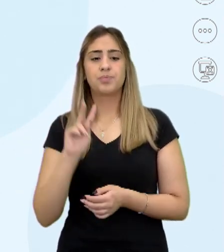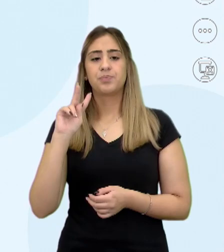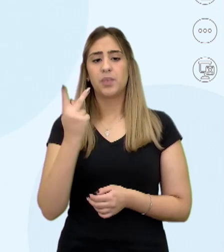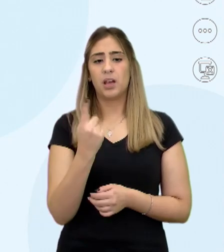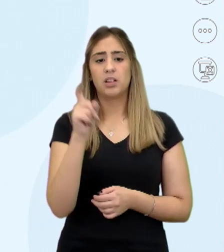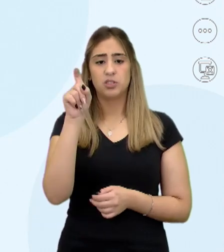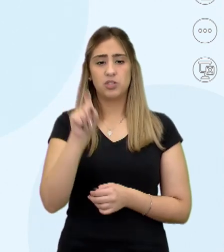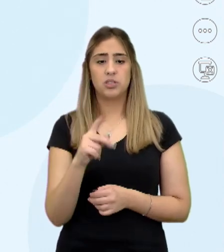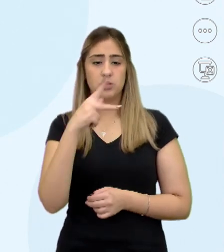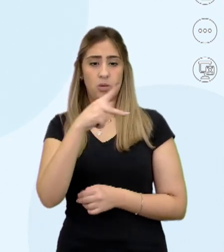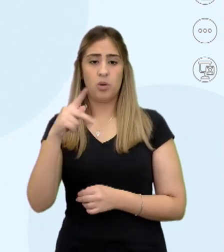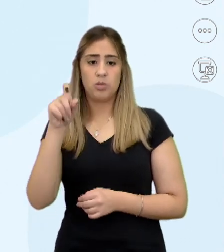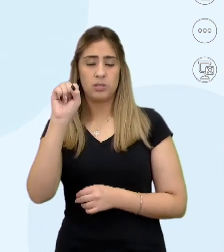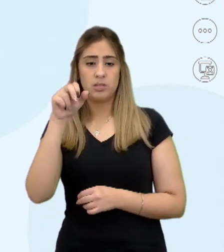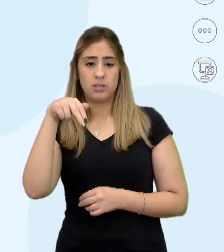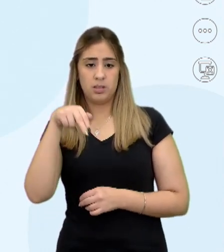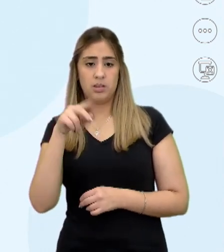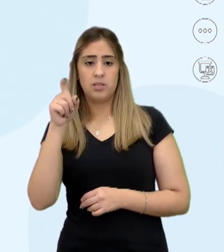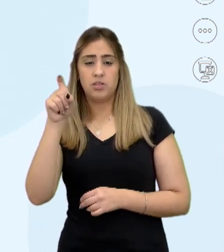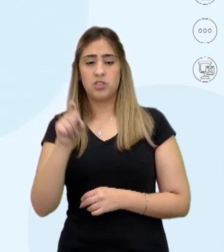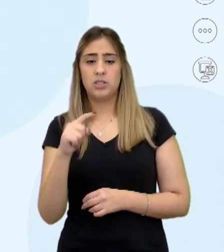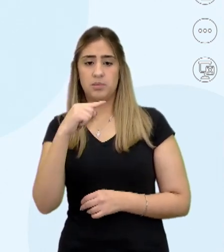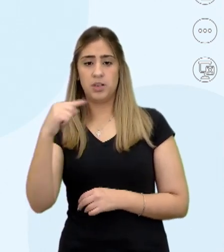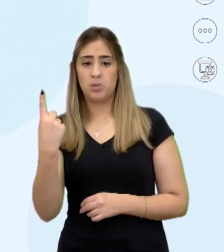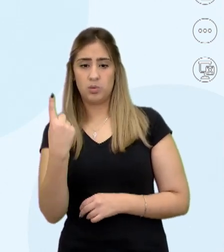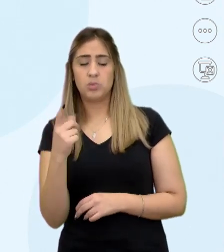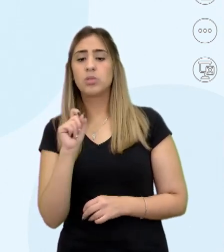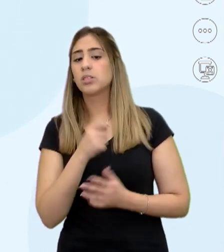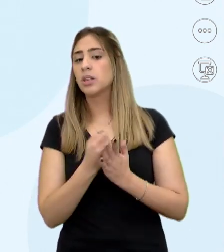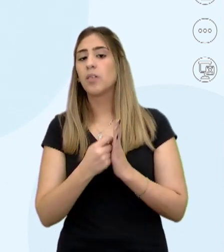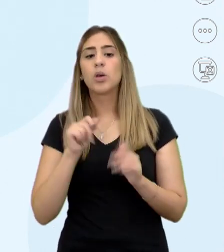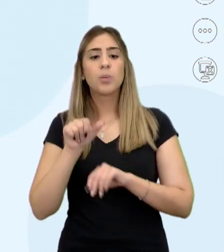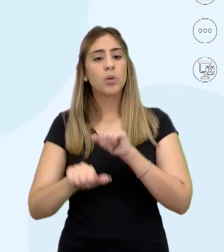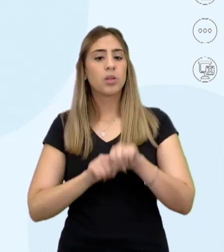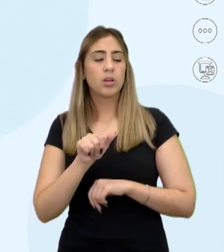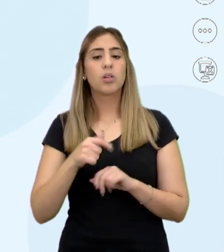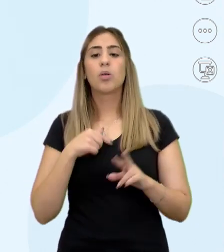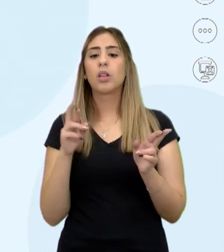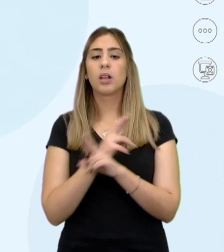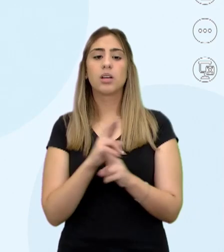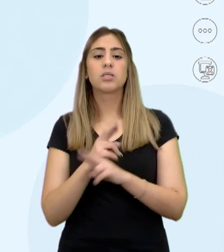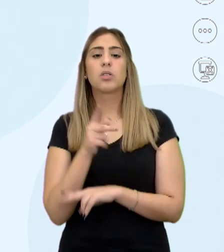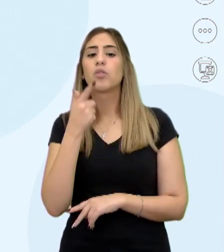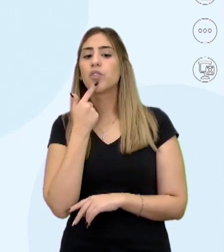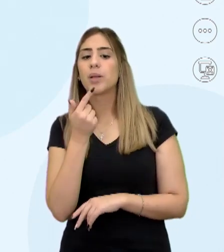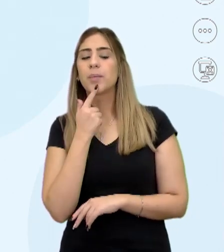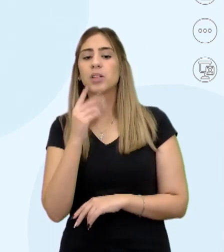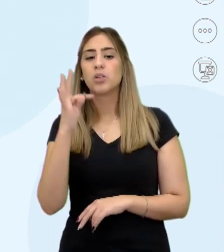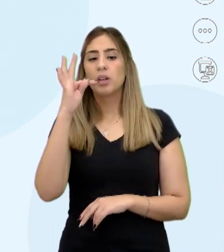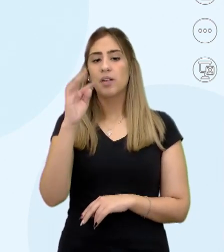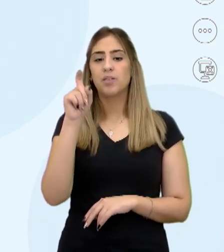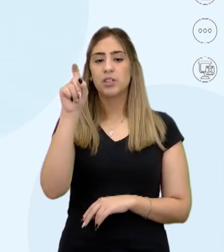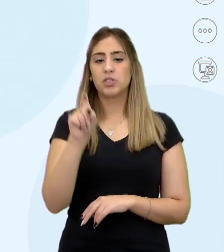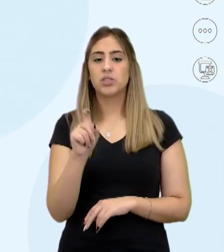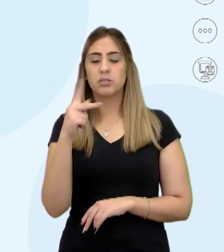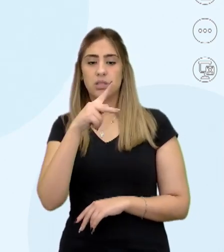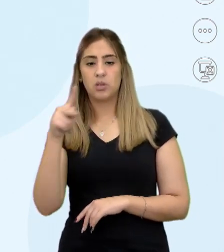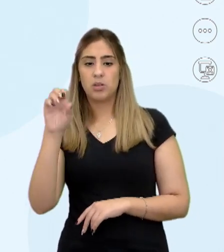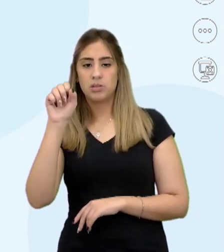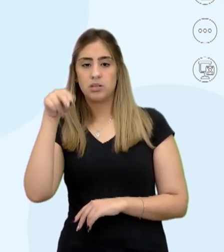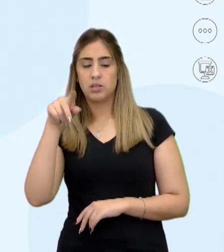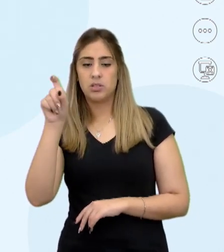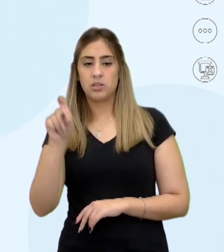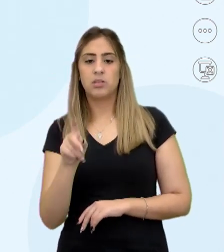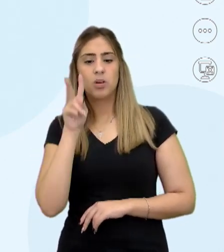de x menos 1, que está em azul. E escreva aqui o que mudou em relação à função que está em vermelho, seno de x. Então, eu quero que você